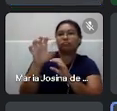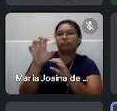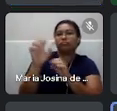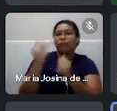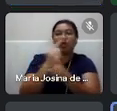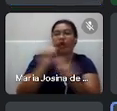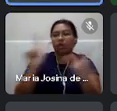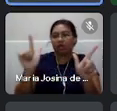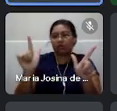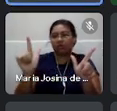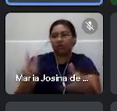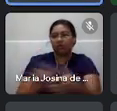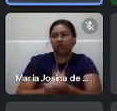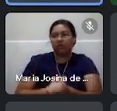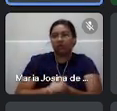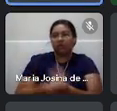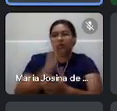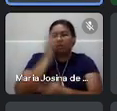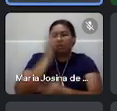Ó,